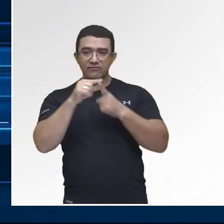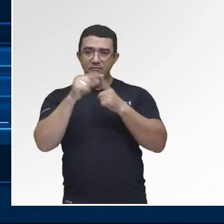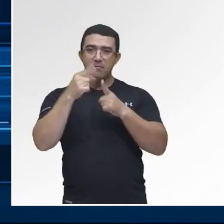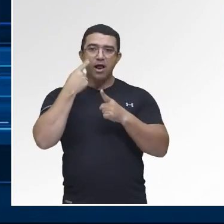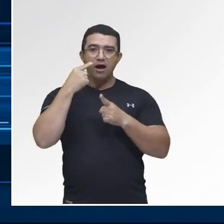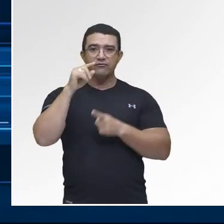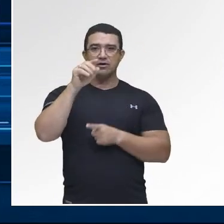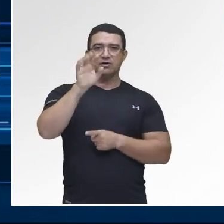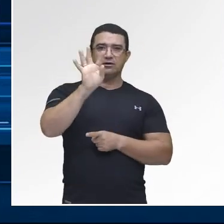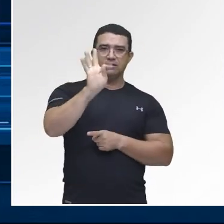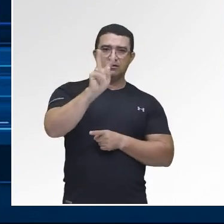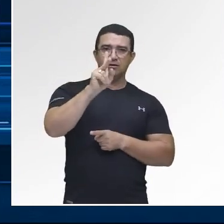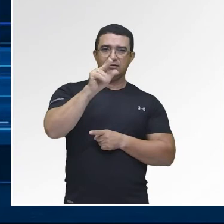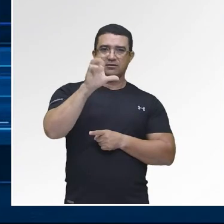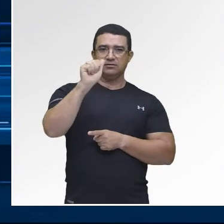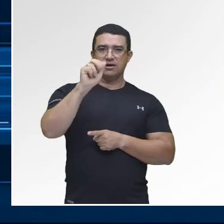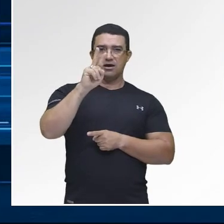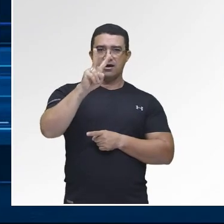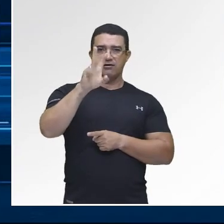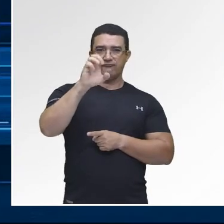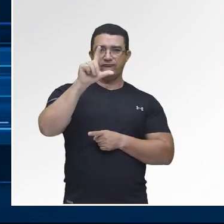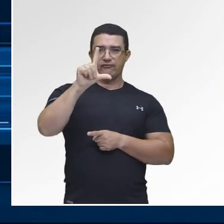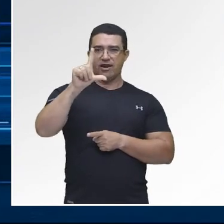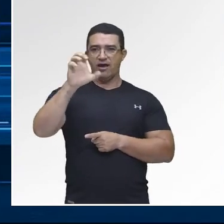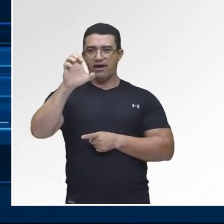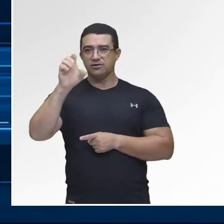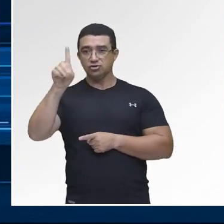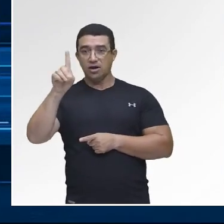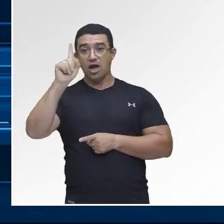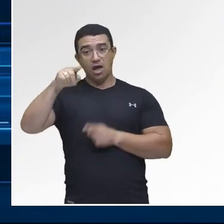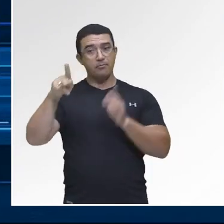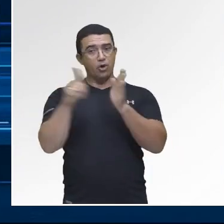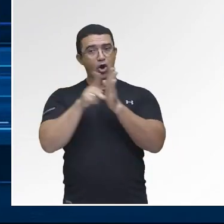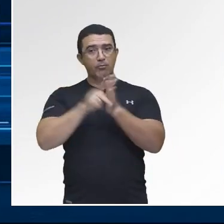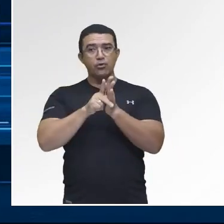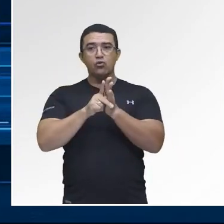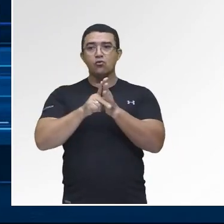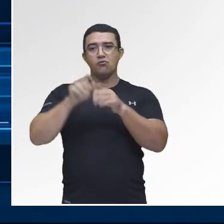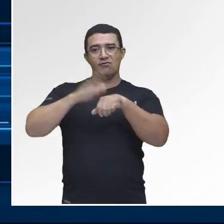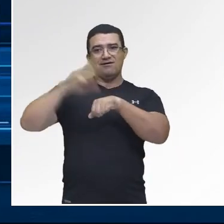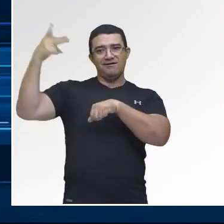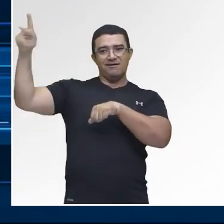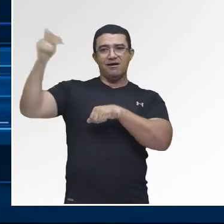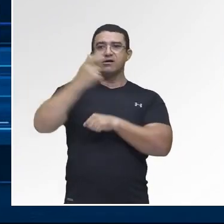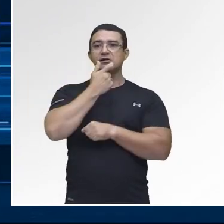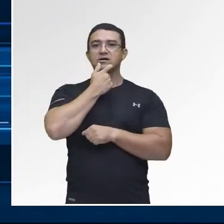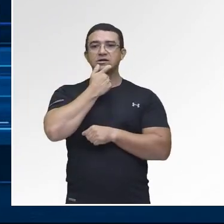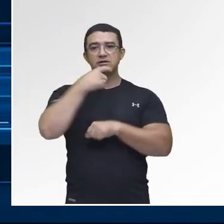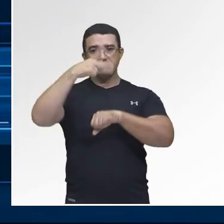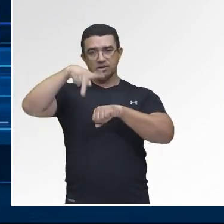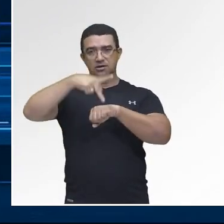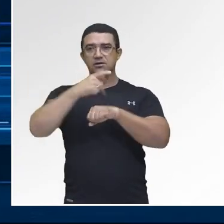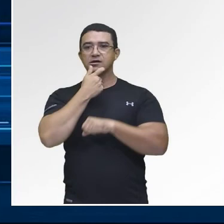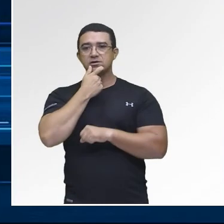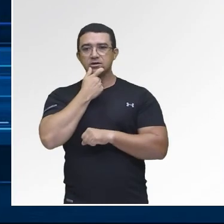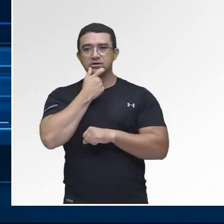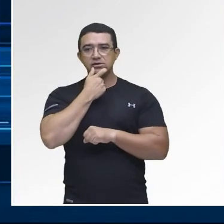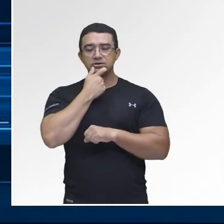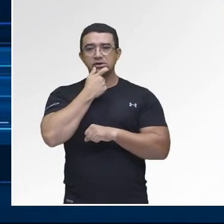L's, essa palavra é do inglês britânico, né? O inglês americano, então, ele sofreu uma alteração, ele